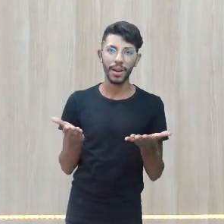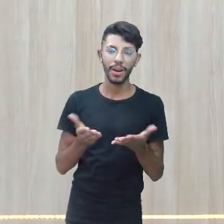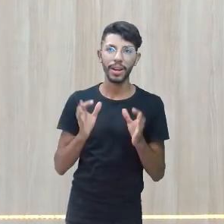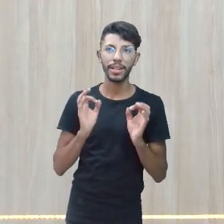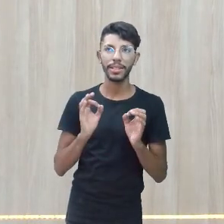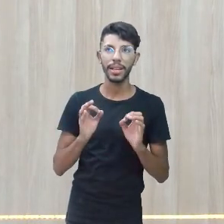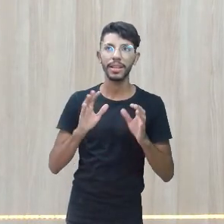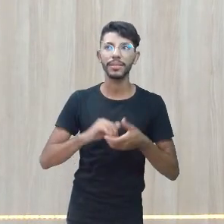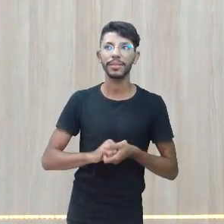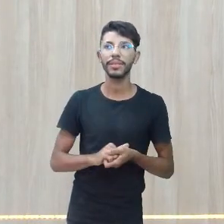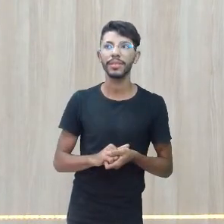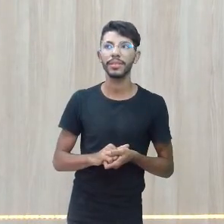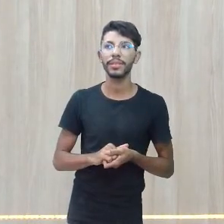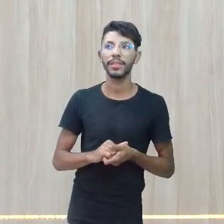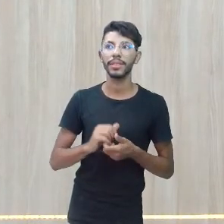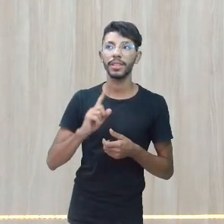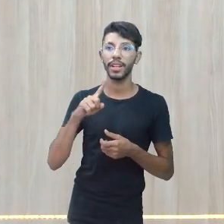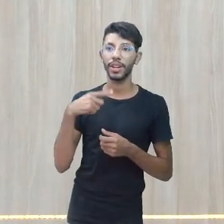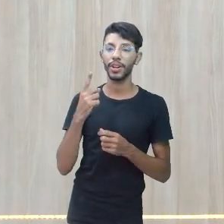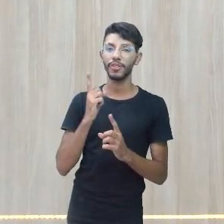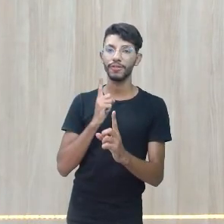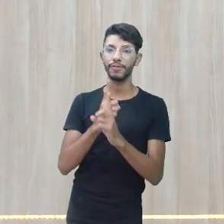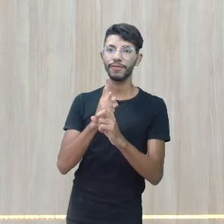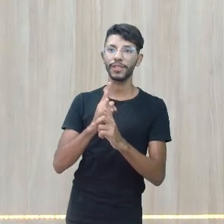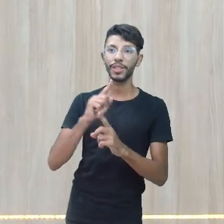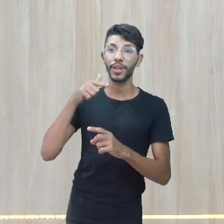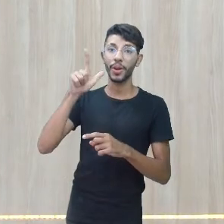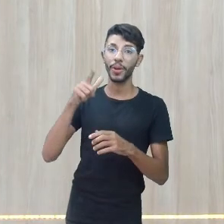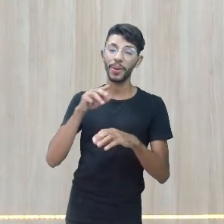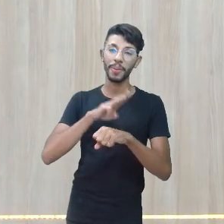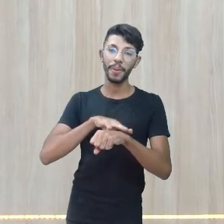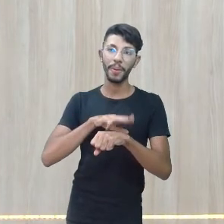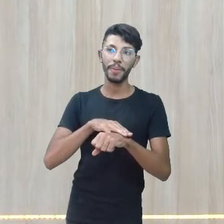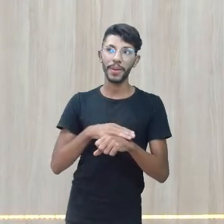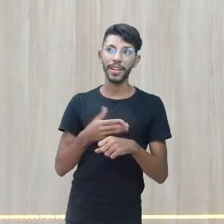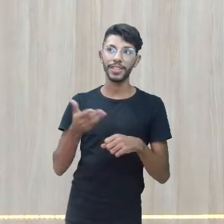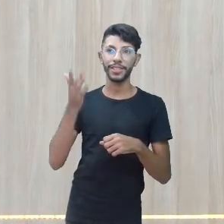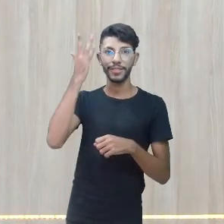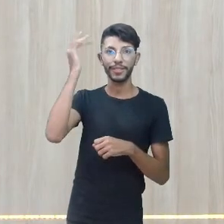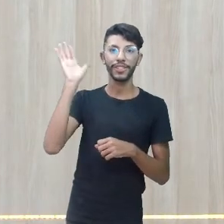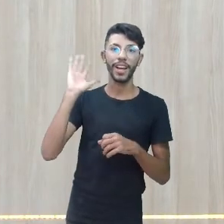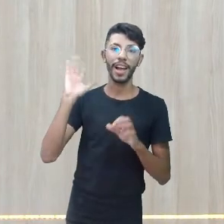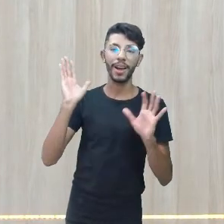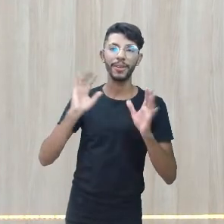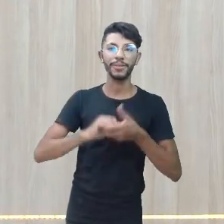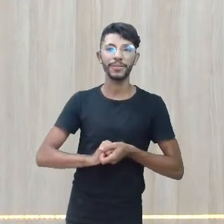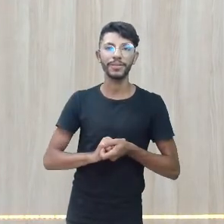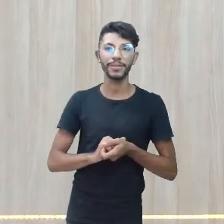e nos vemos em um outro momento. Até mais!